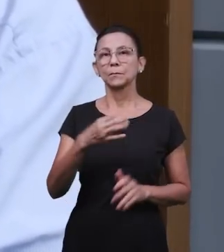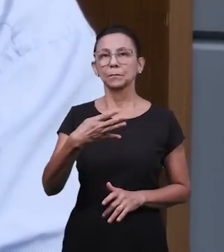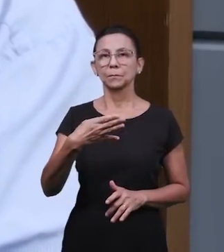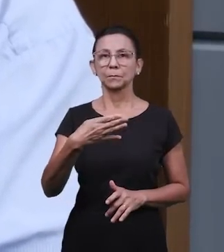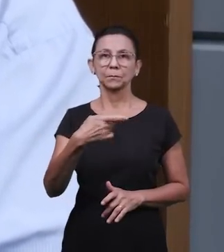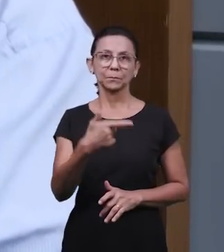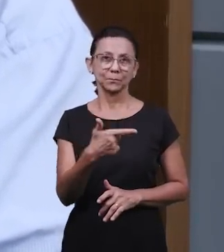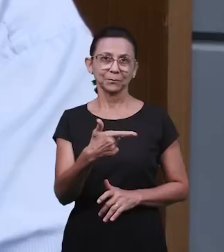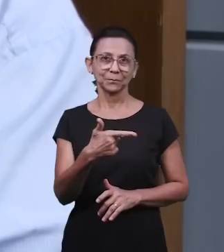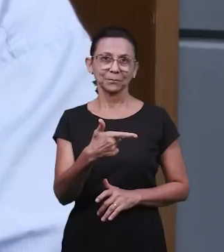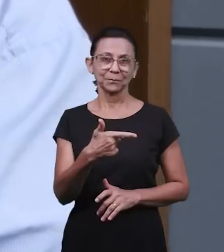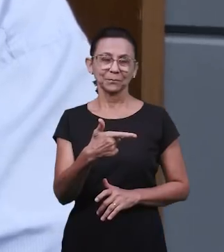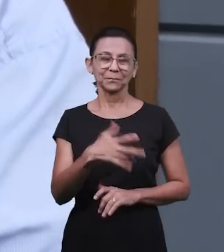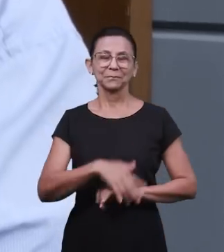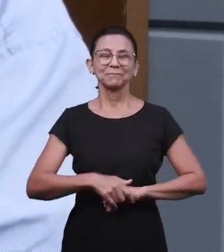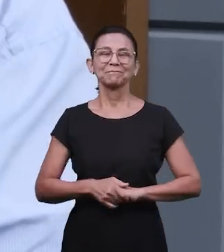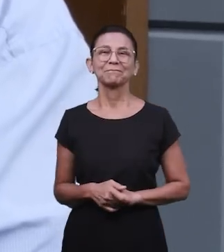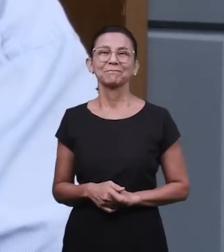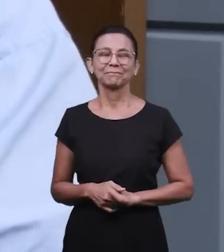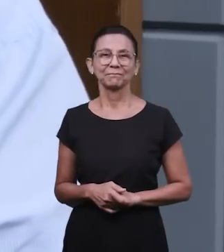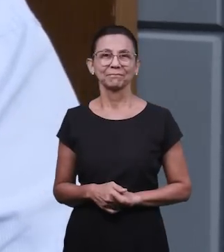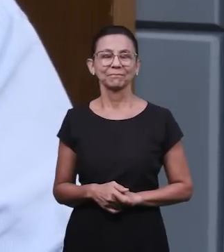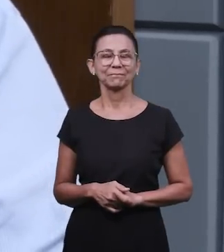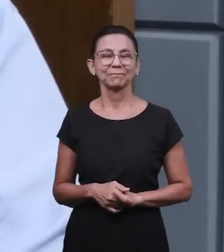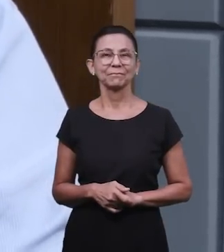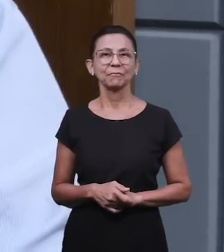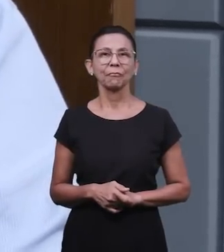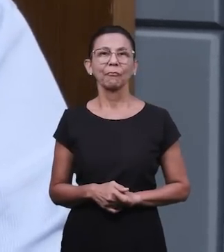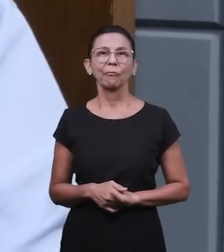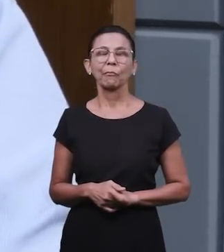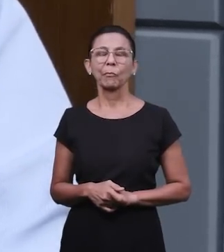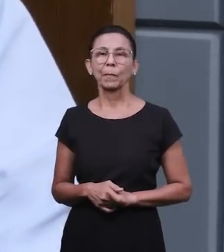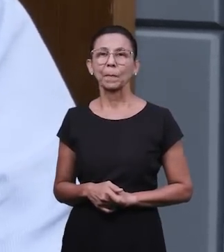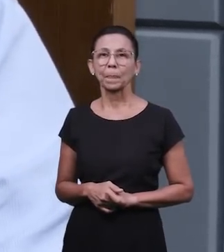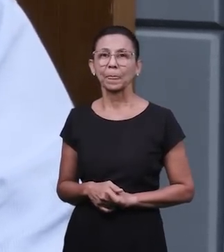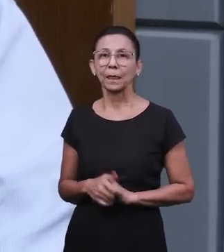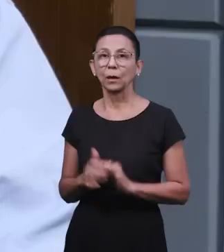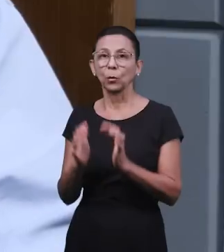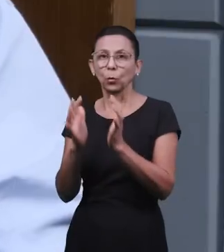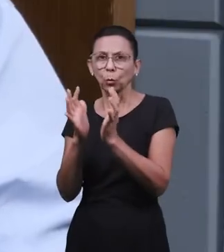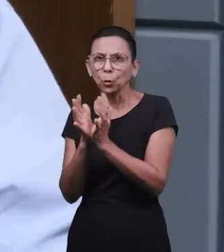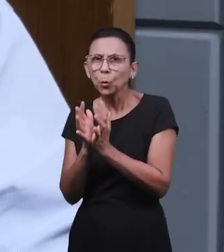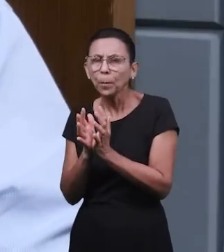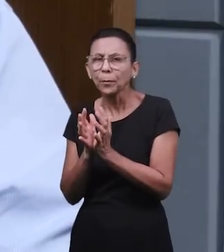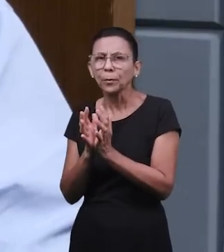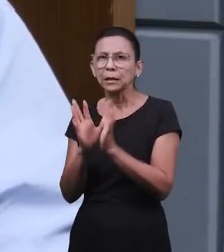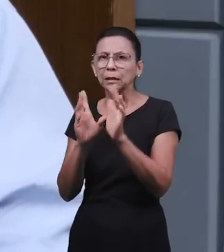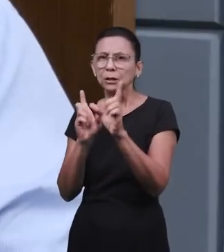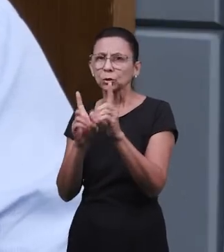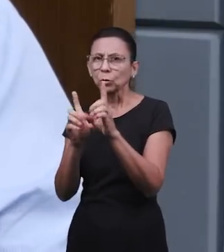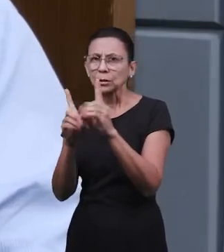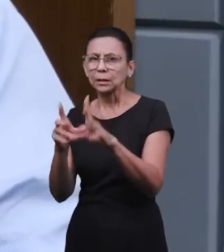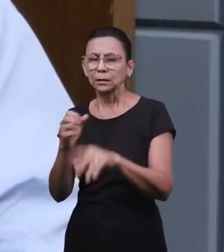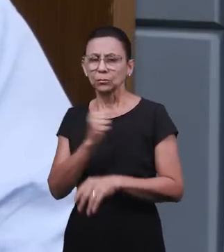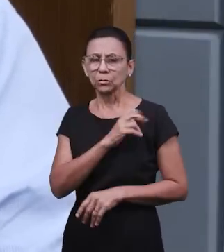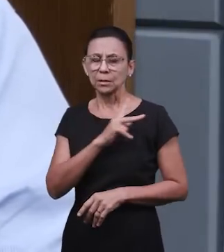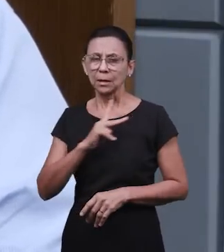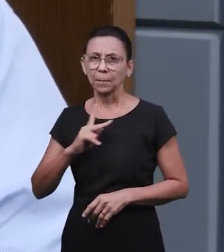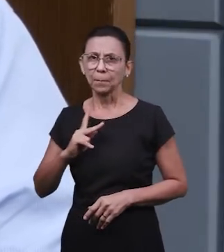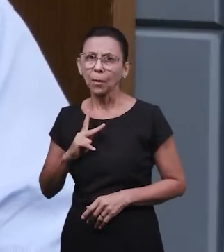o verso de número 42. Atos 2, 42 diz assim: E perseveravam na doutrina